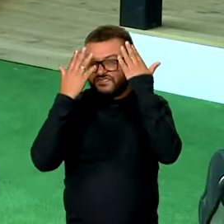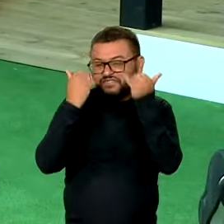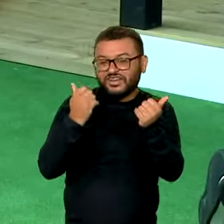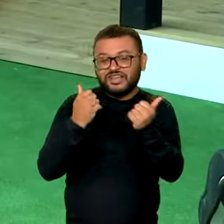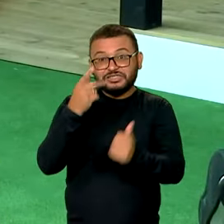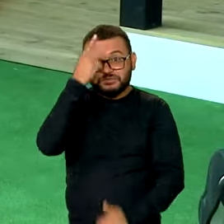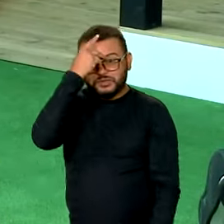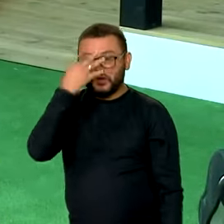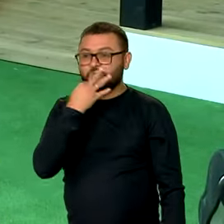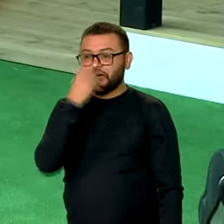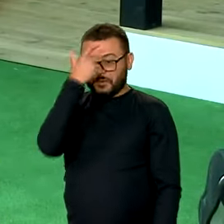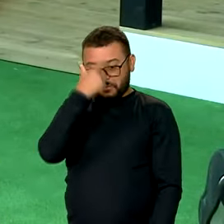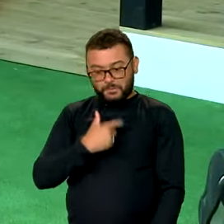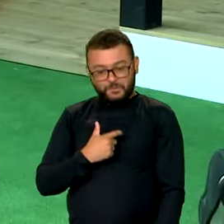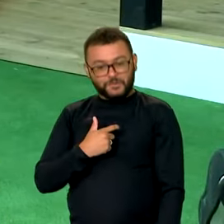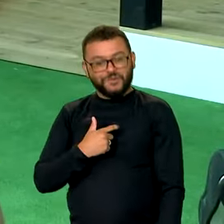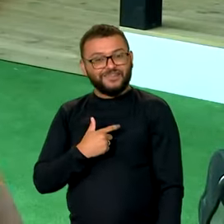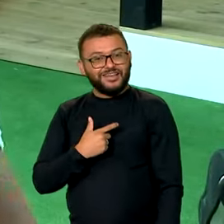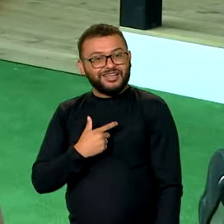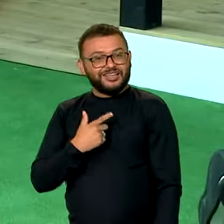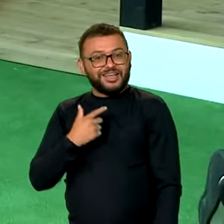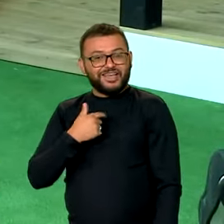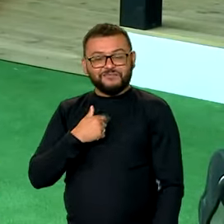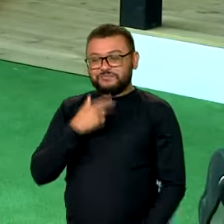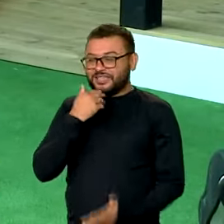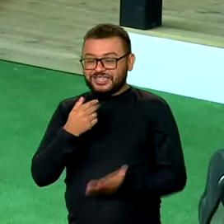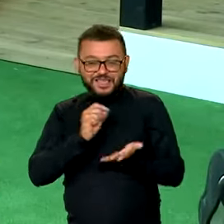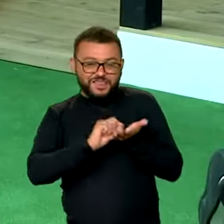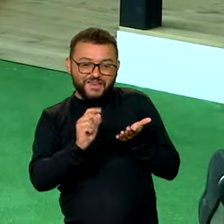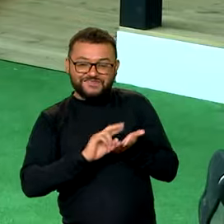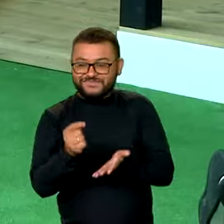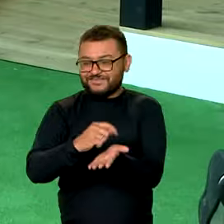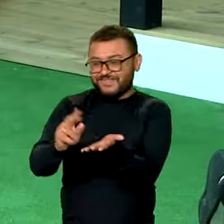as pessoas me reconhecerem, me pedirem autógrafo, que